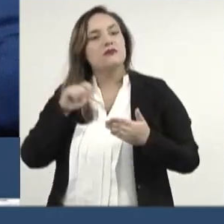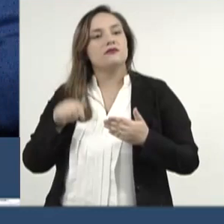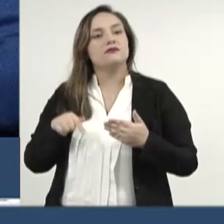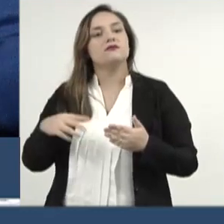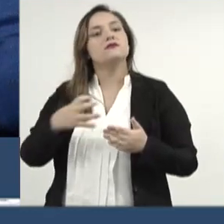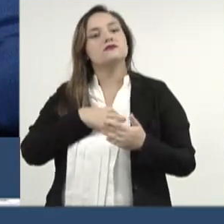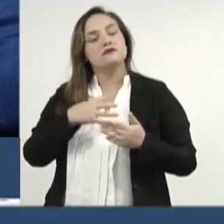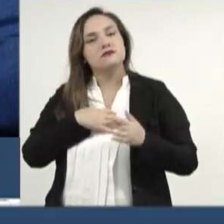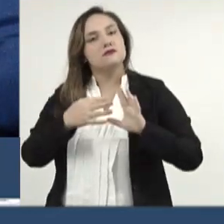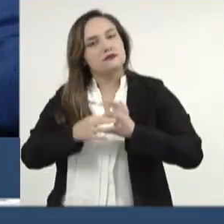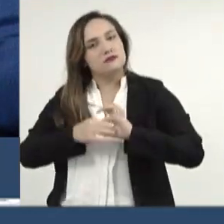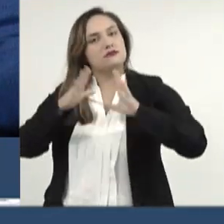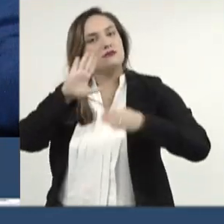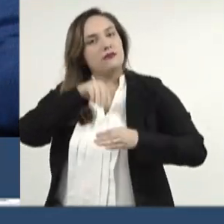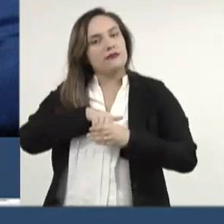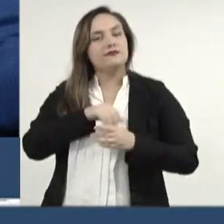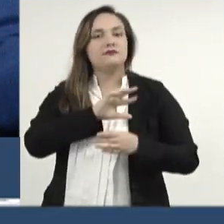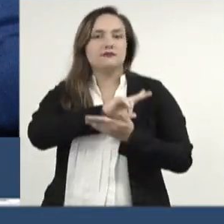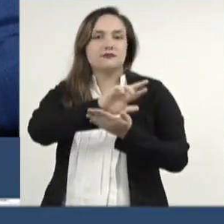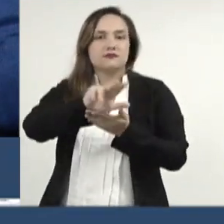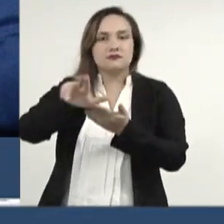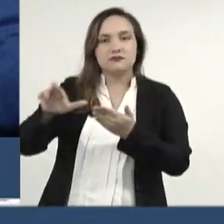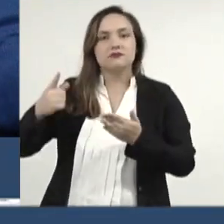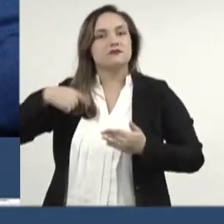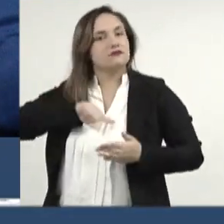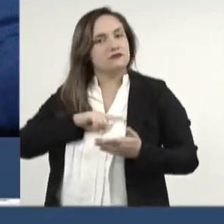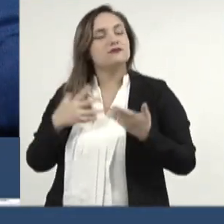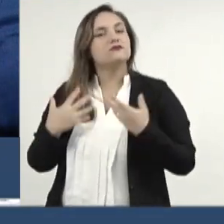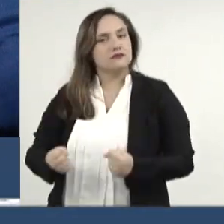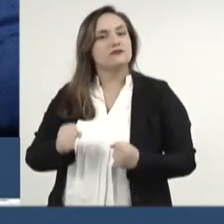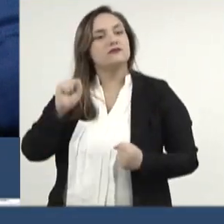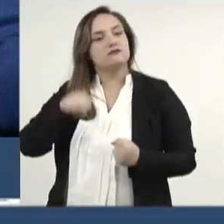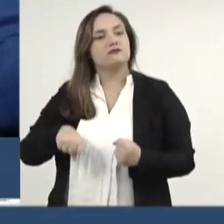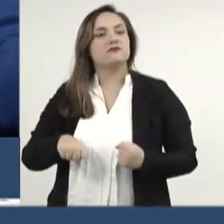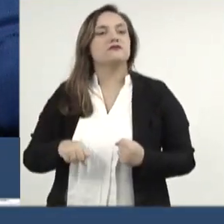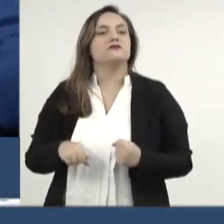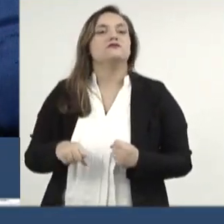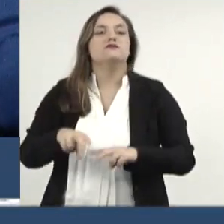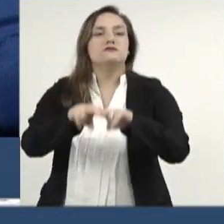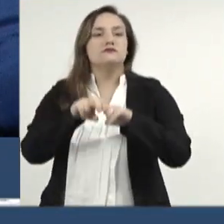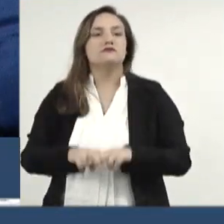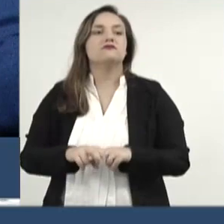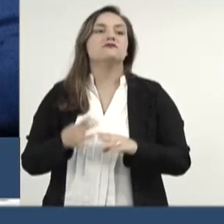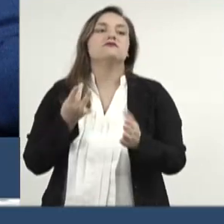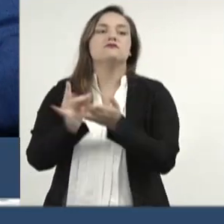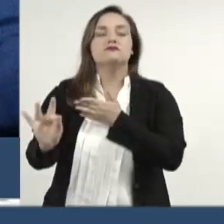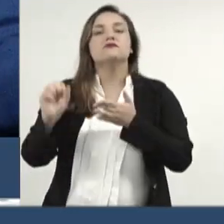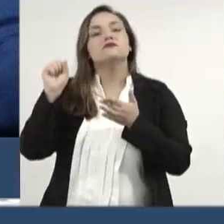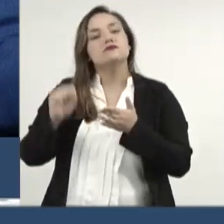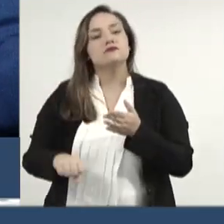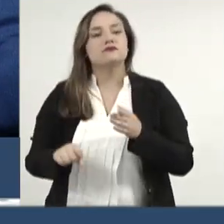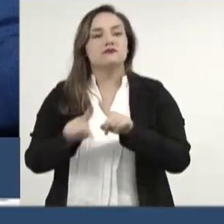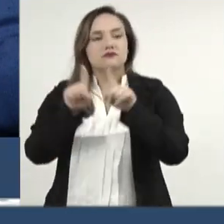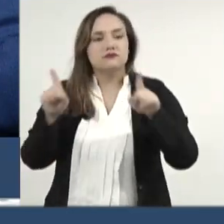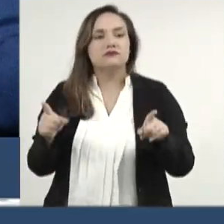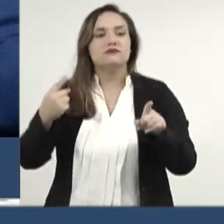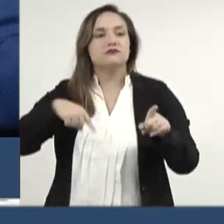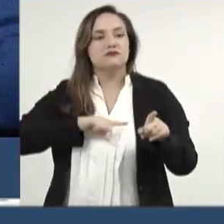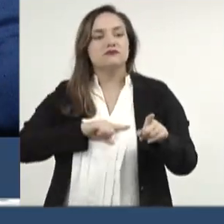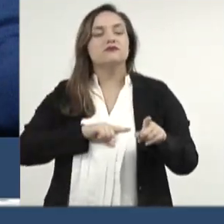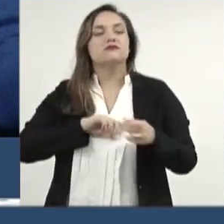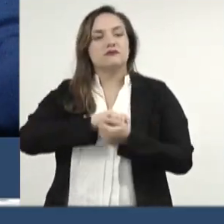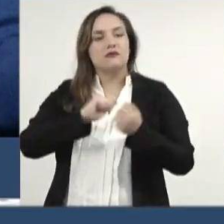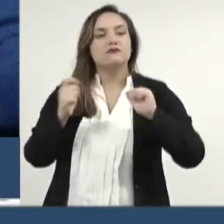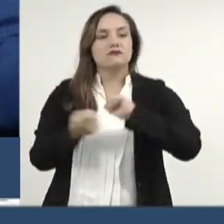espírito democrático e não fugimos ao debate. Fica já o nosso repúdio registrado, mas nós vamos sim